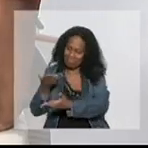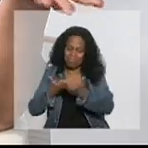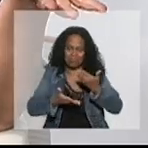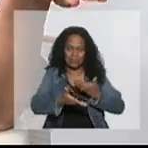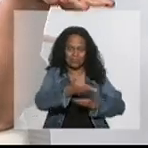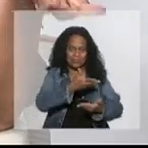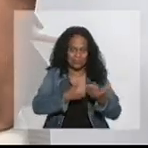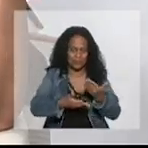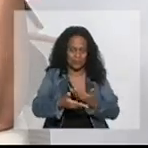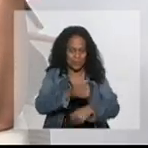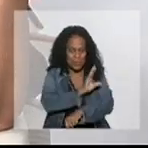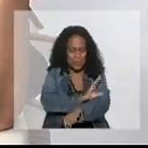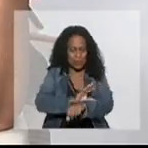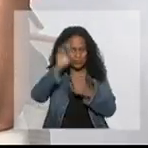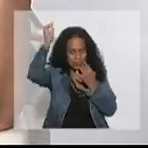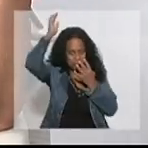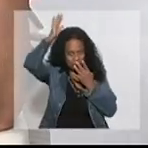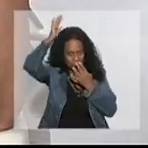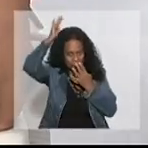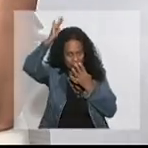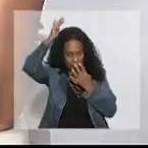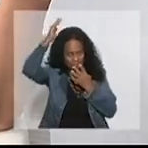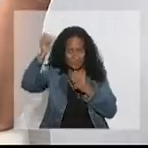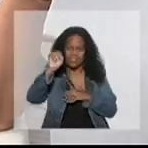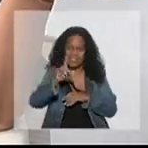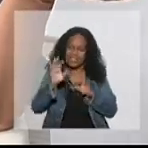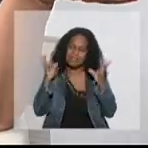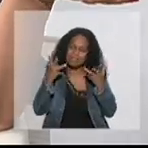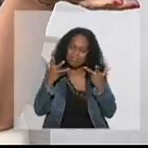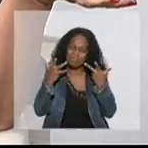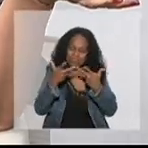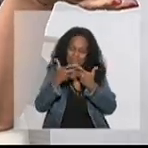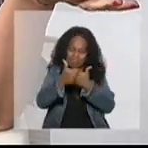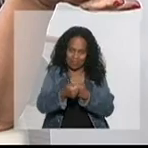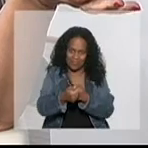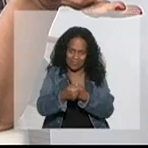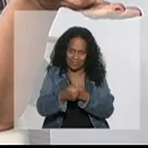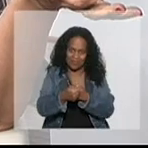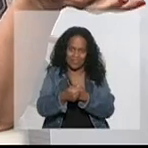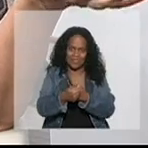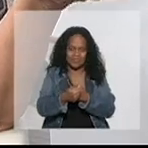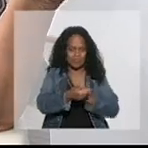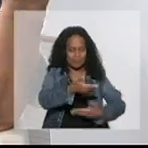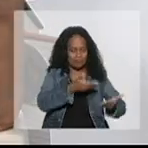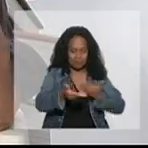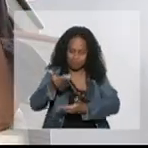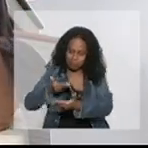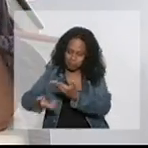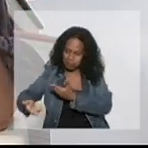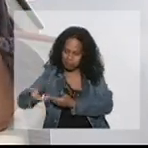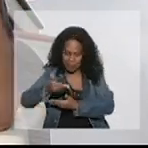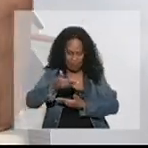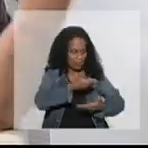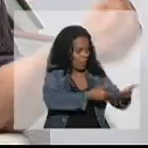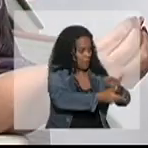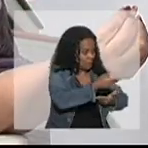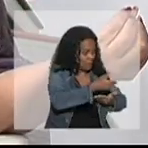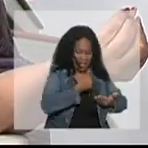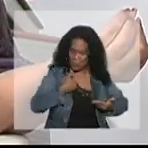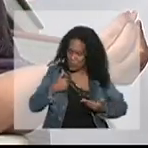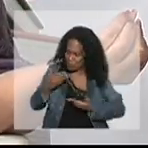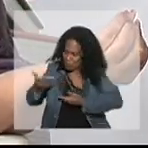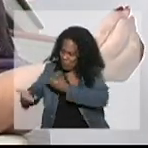esse lado da cultura indígena que é sensacional, né? Não a cooperação